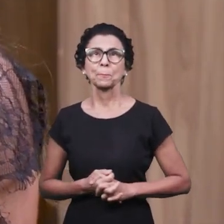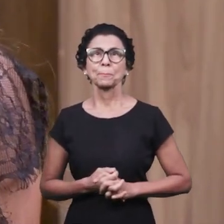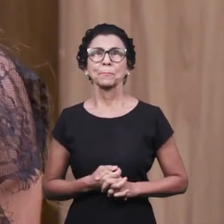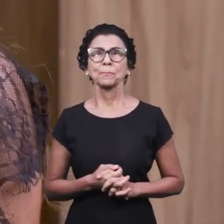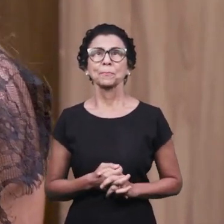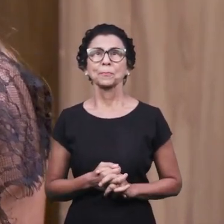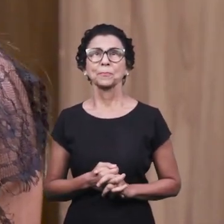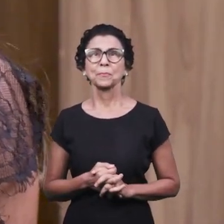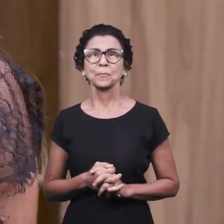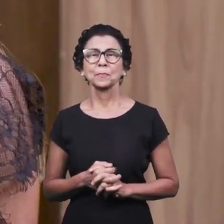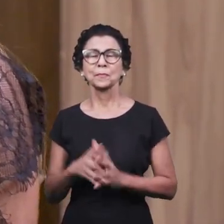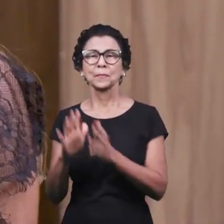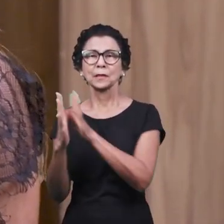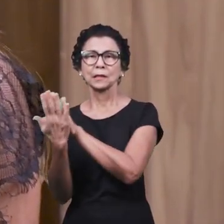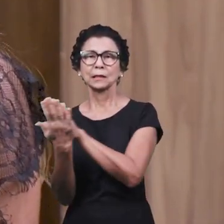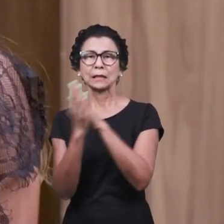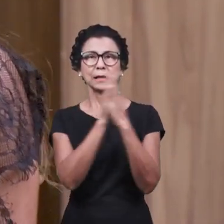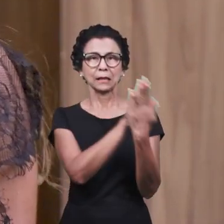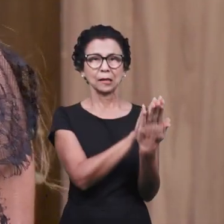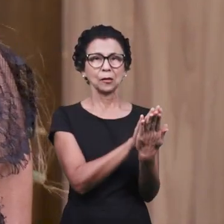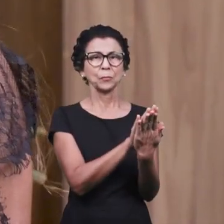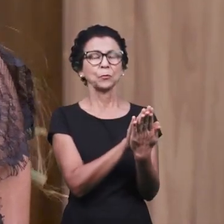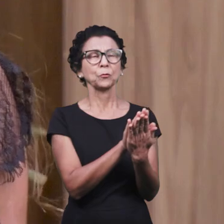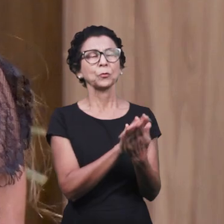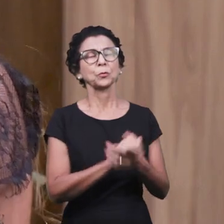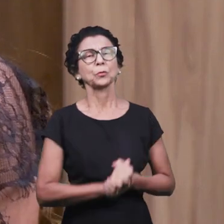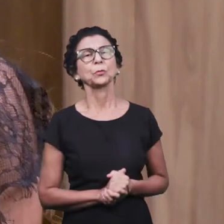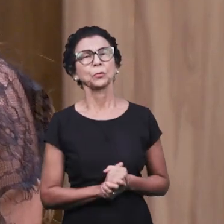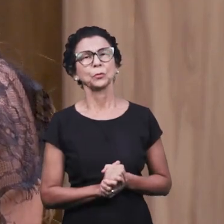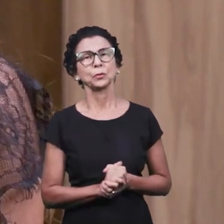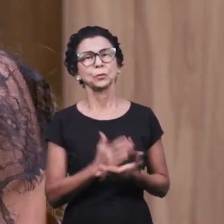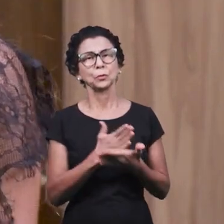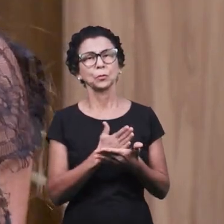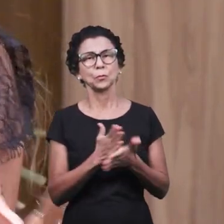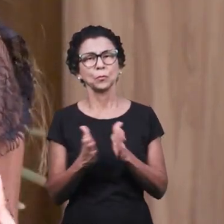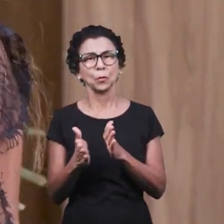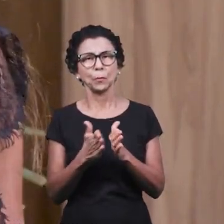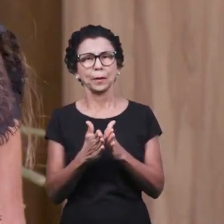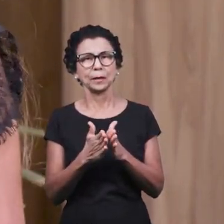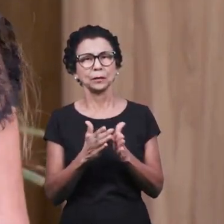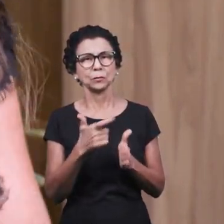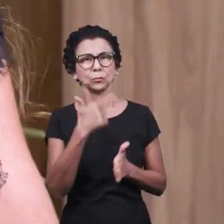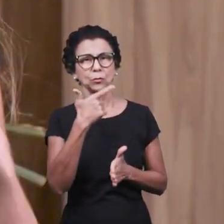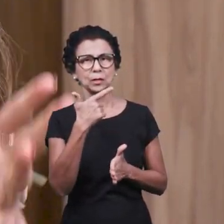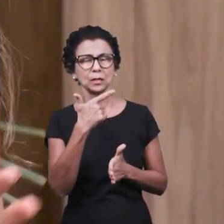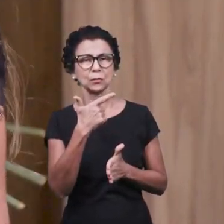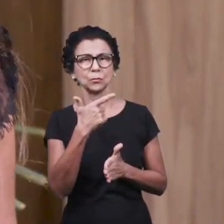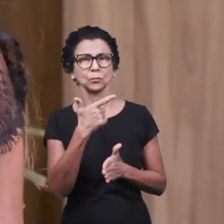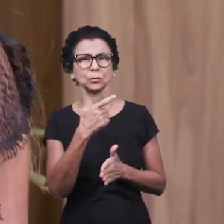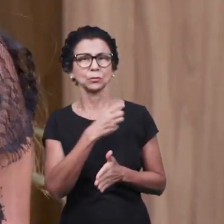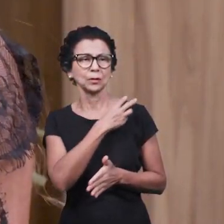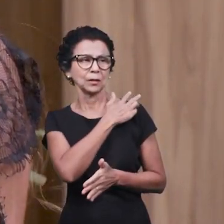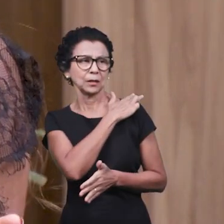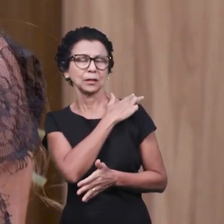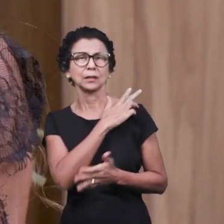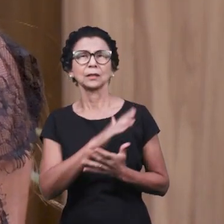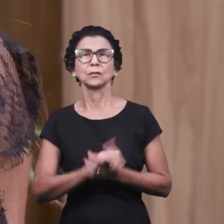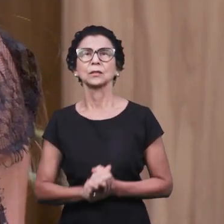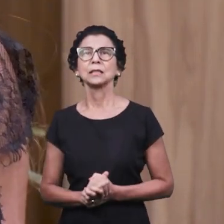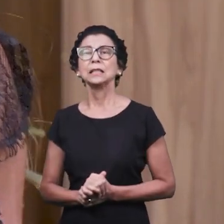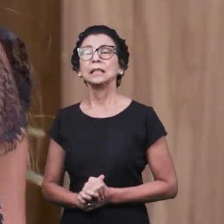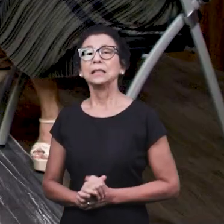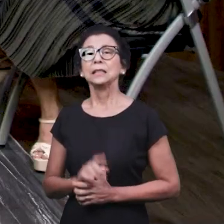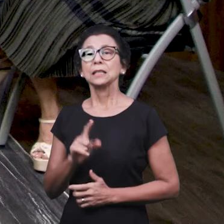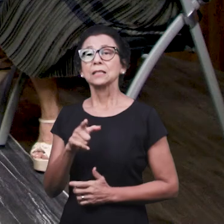o meu intercâmbio na metade do meu 2º ano. E desde o 6º ano na escola, minha escola sempre teve essa pegada de fazer viagens, de fazer várias